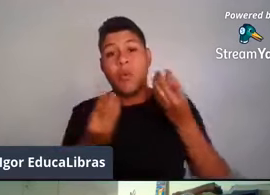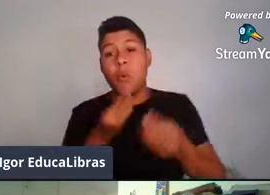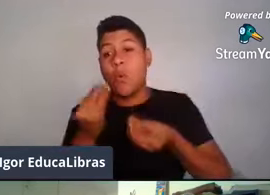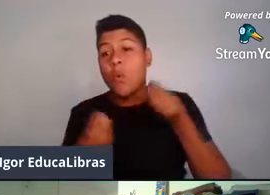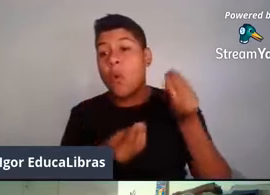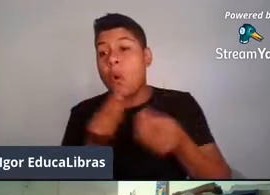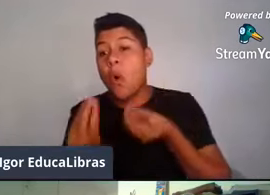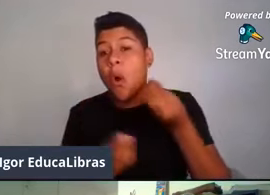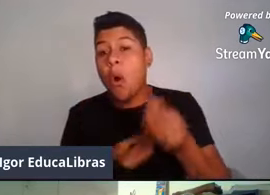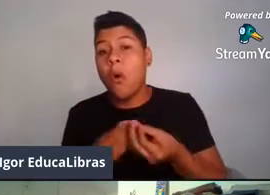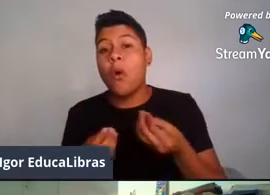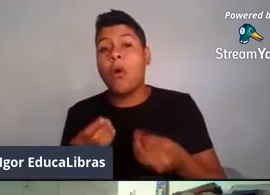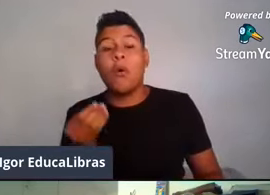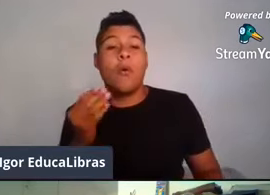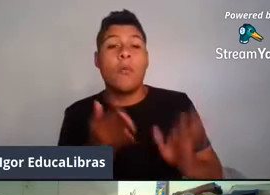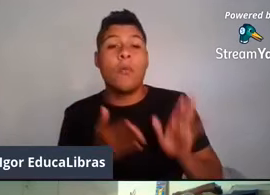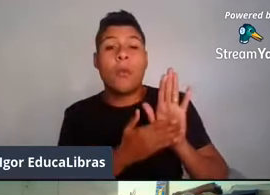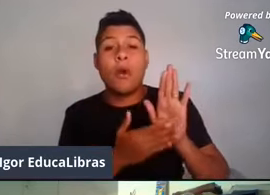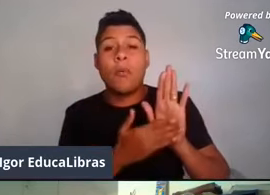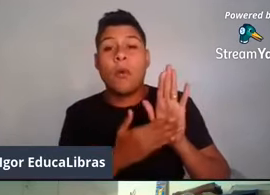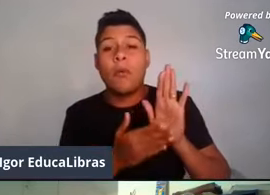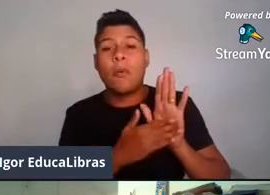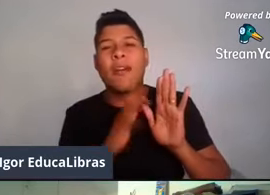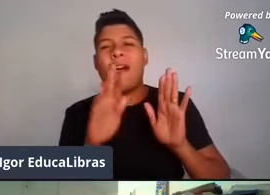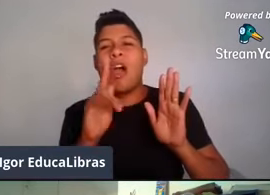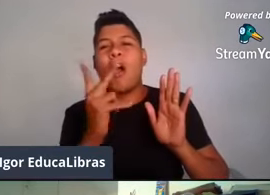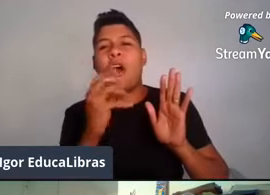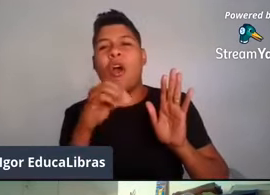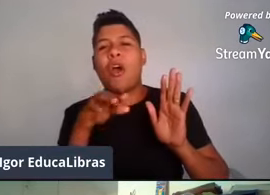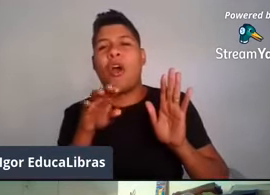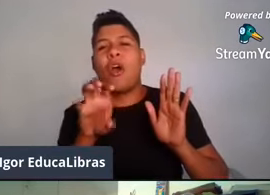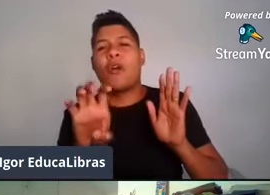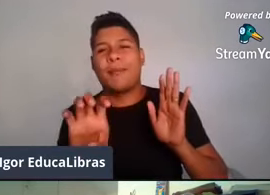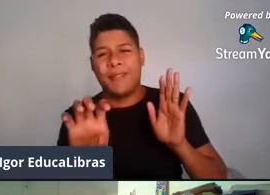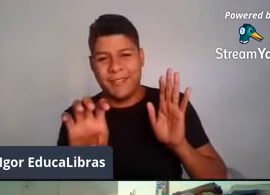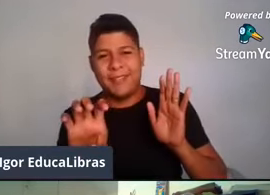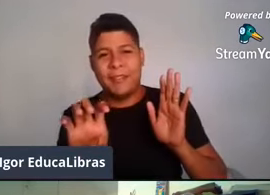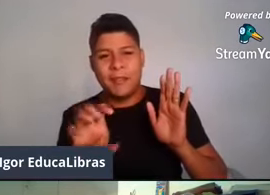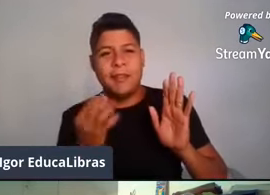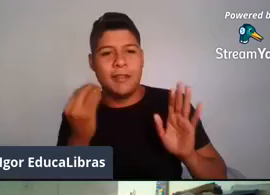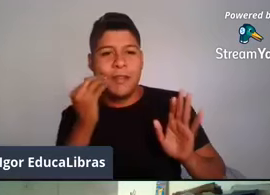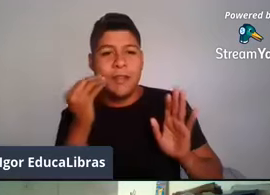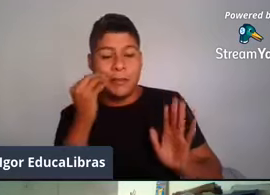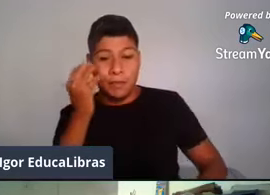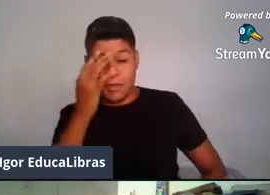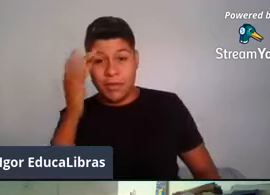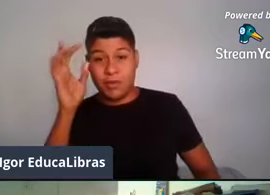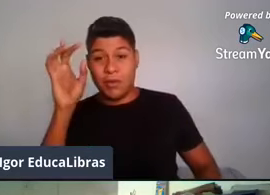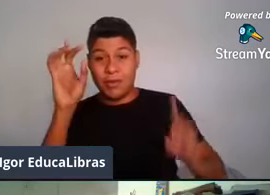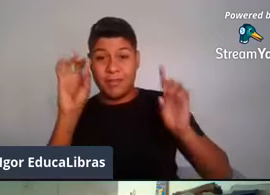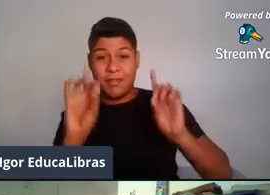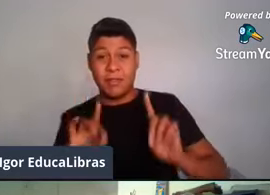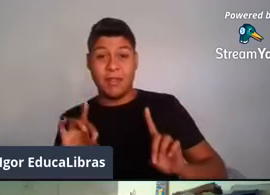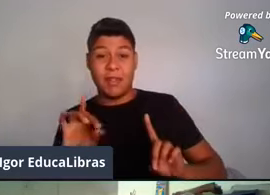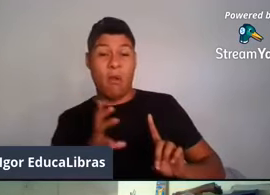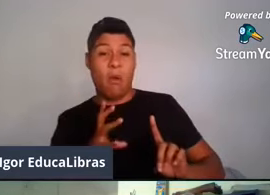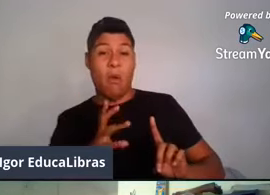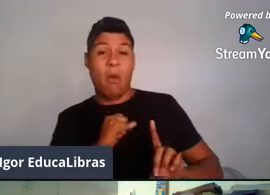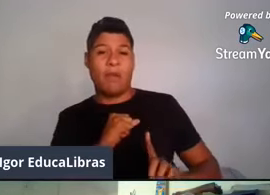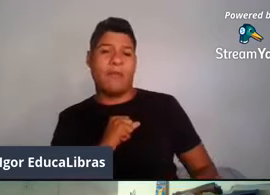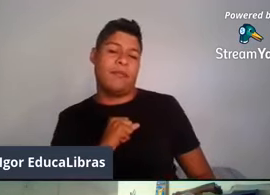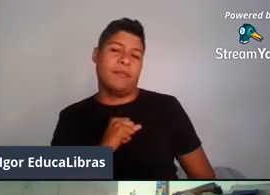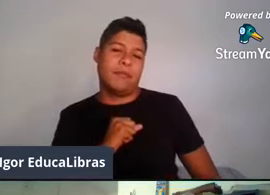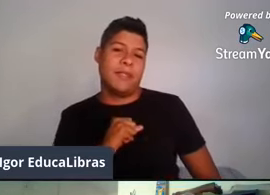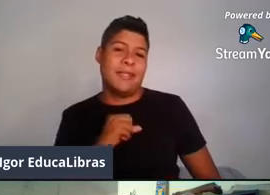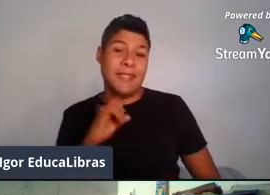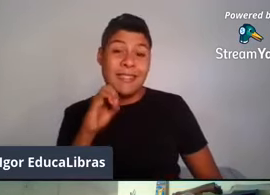questão dessa proposta do homeschooling. Eu acho que esse homeschooling para a pessoa com deficiência é terrível. Porque se